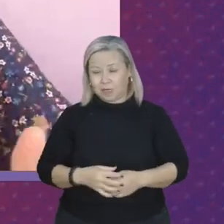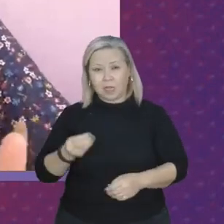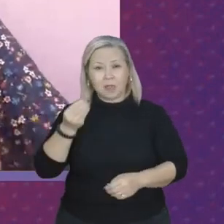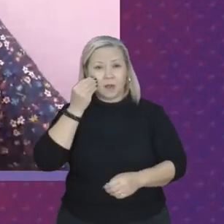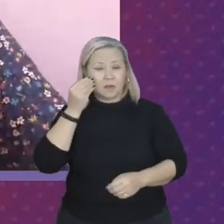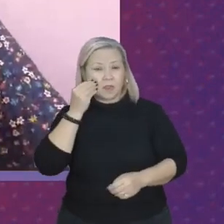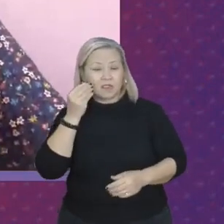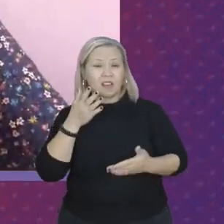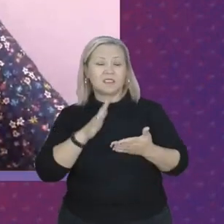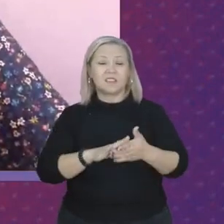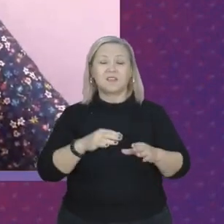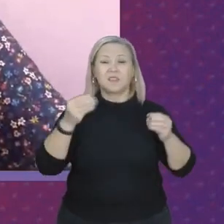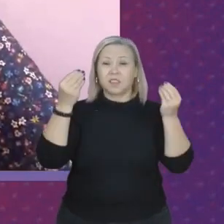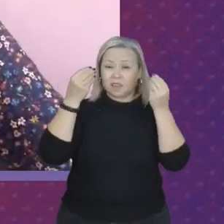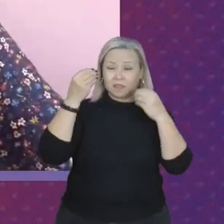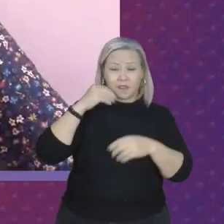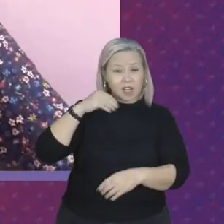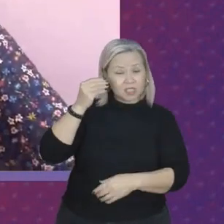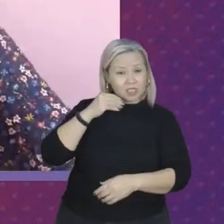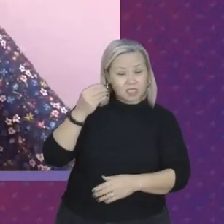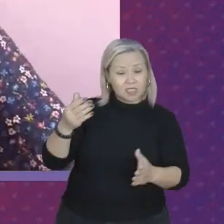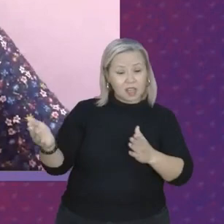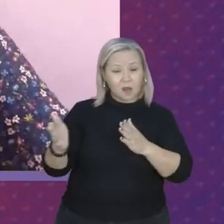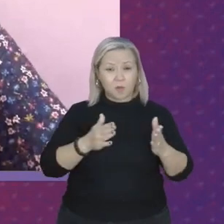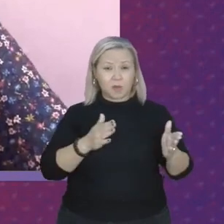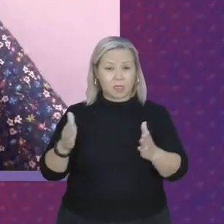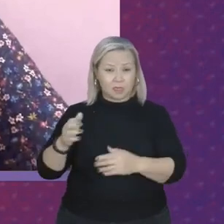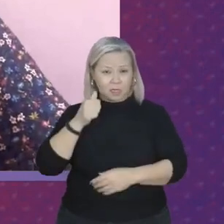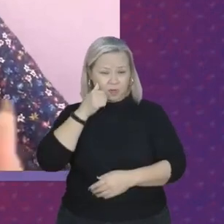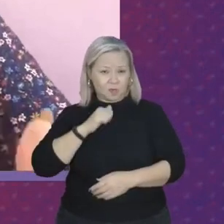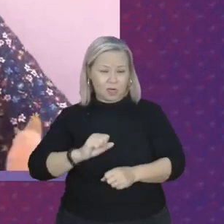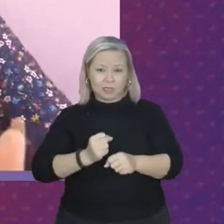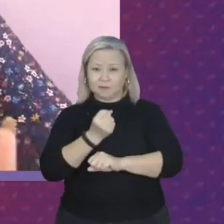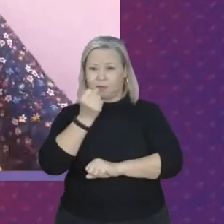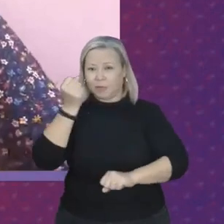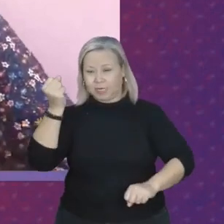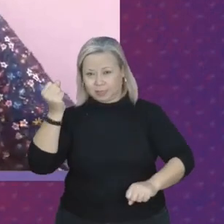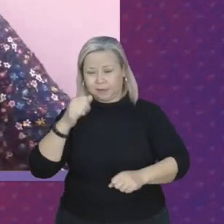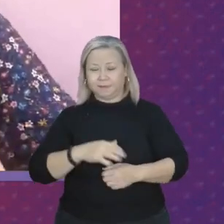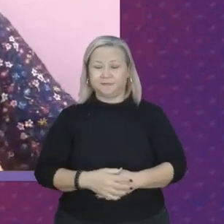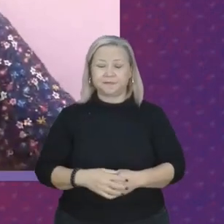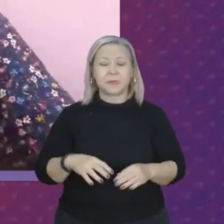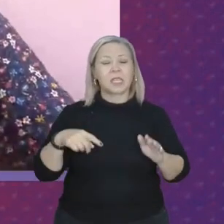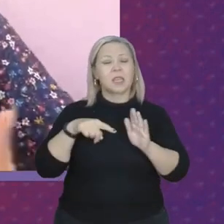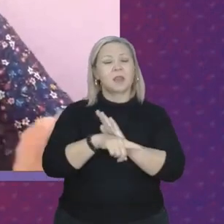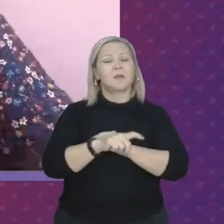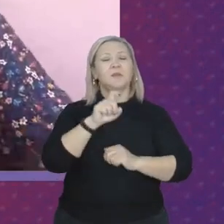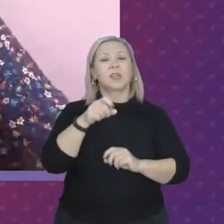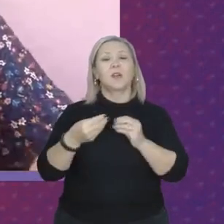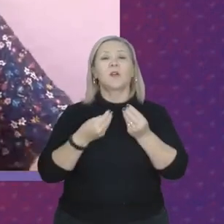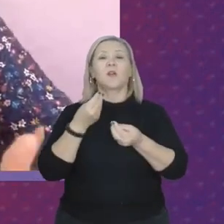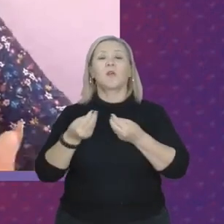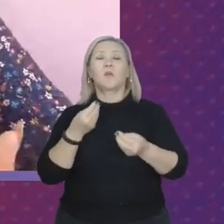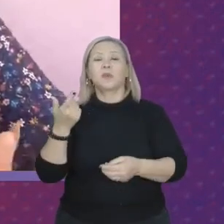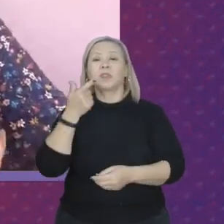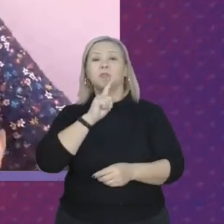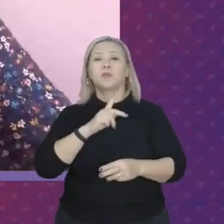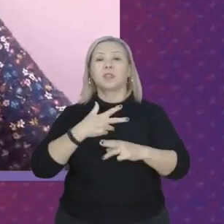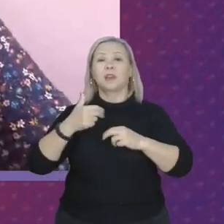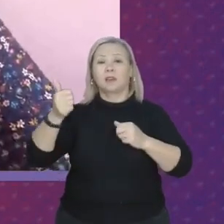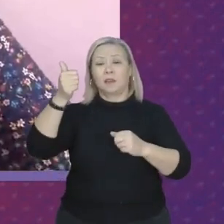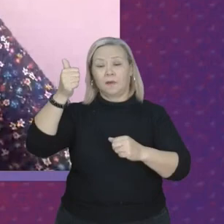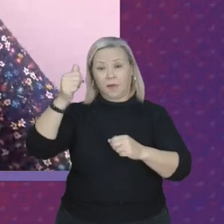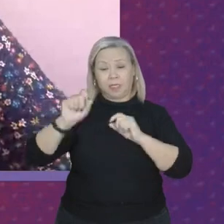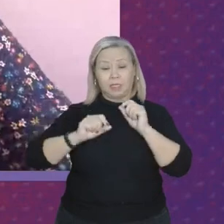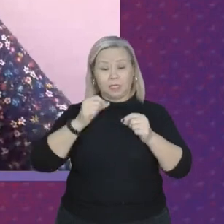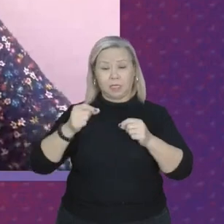de descredibilizar os nossos mandatos é gigantesca. E aí a pergunta é, como é que a gente consegue superar essa violência nesses espaços